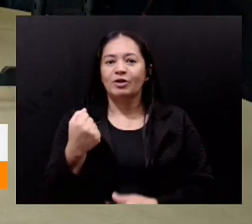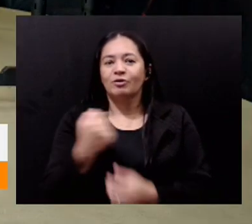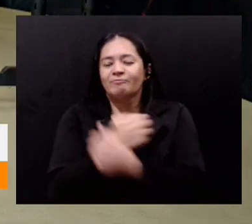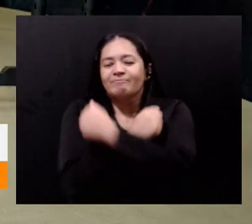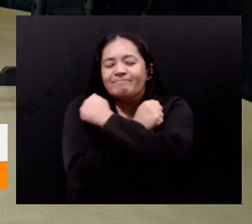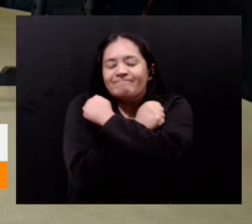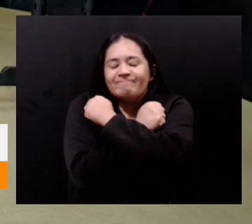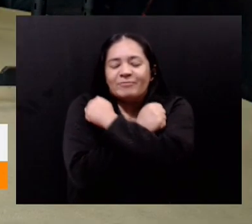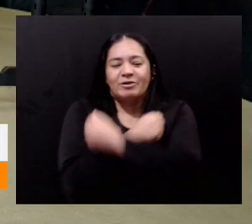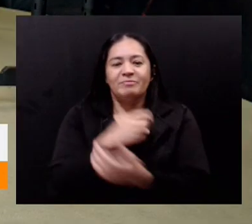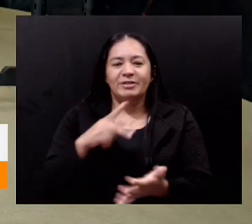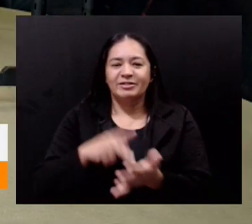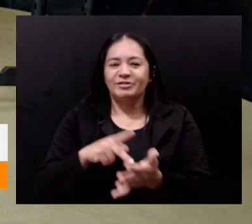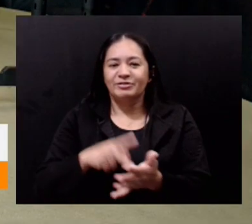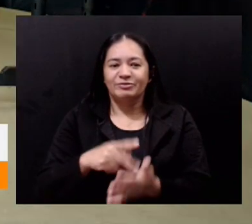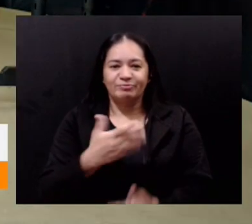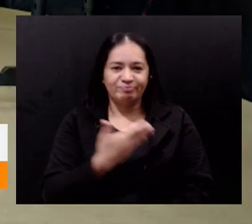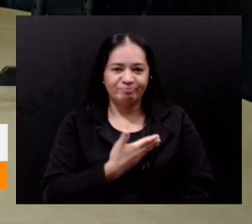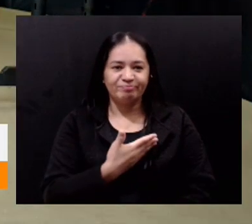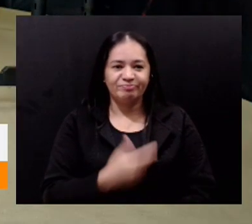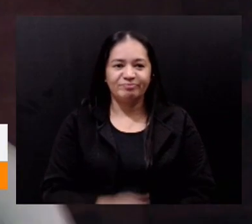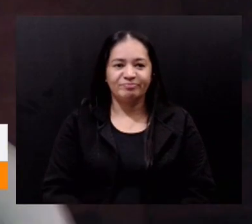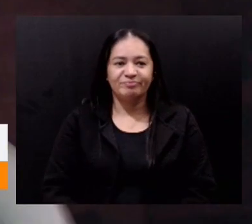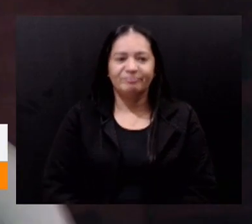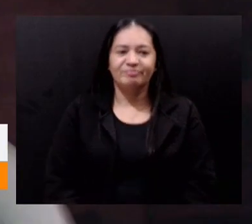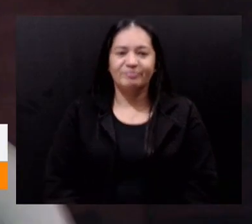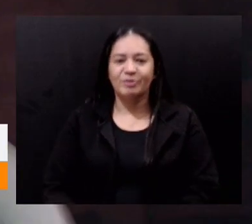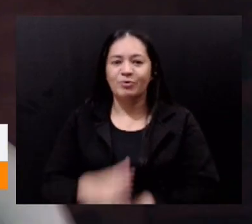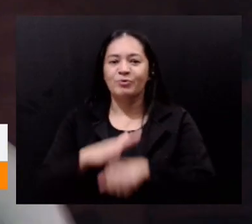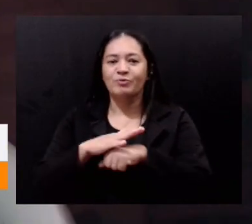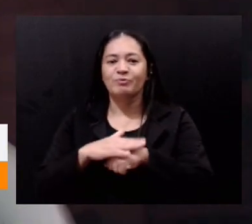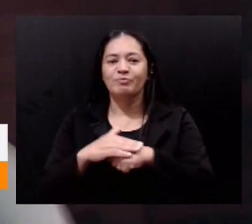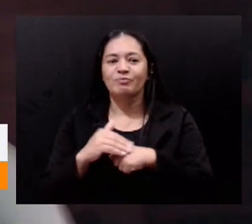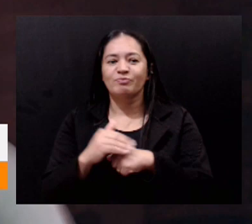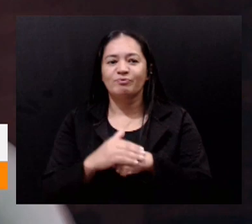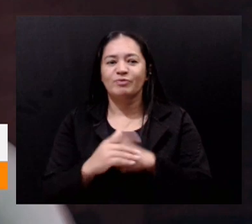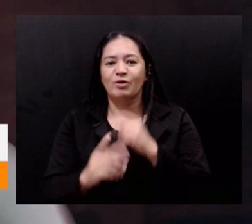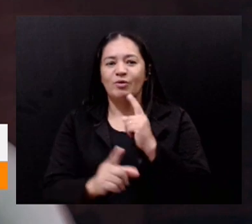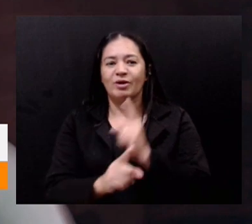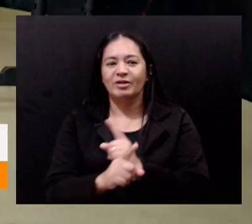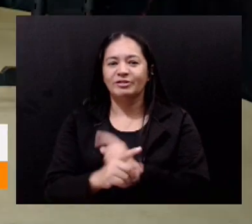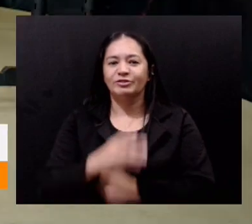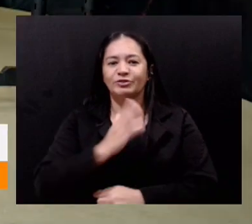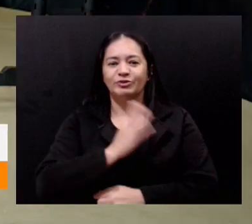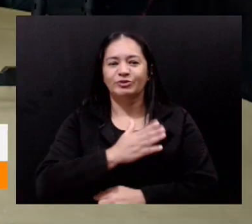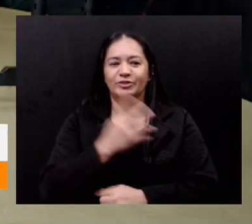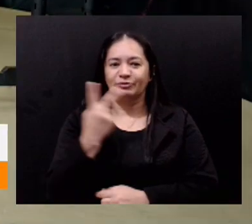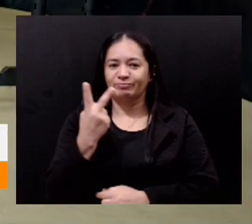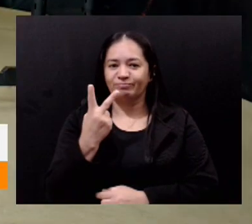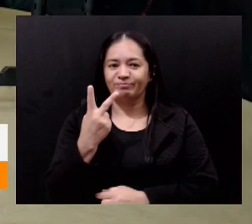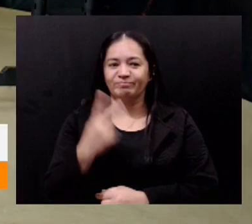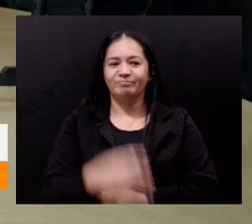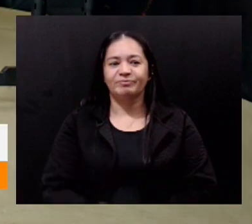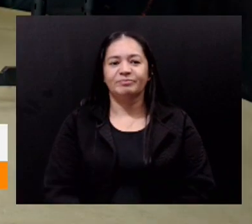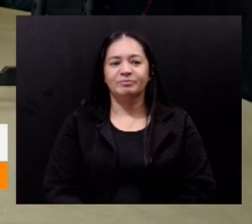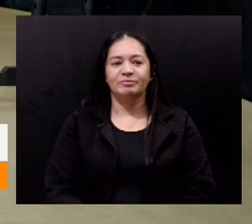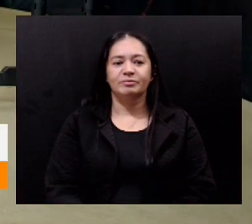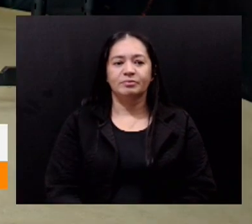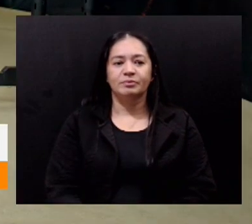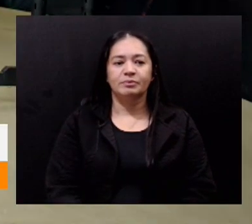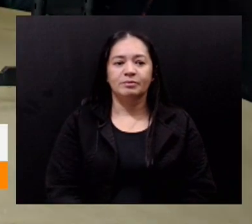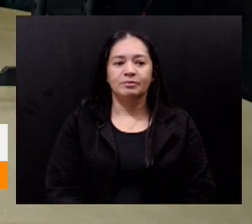Verdade. né, É é isso um mesmo. carinho, é um encontro de 2 corações, né, o abraço. E o que eu percebo, até